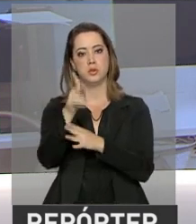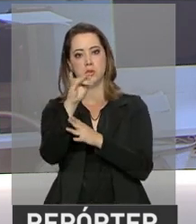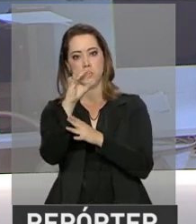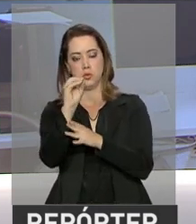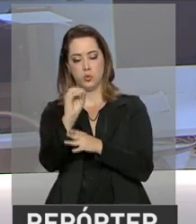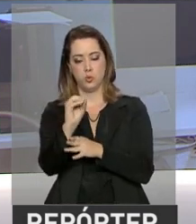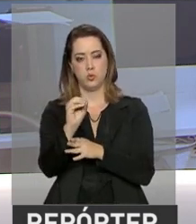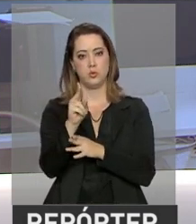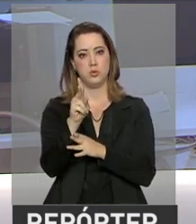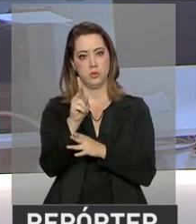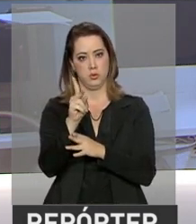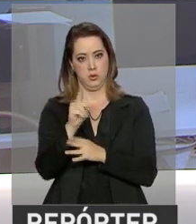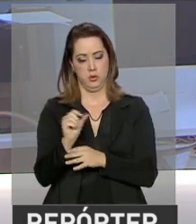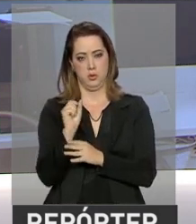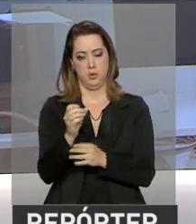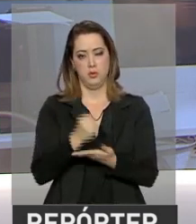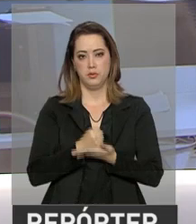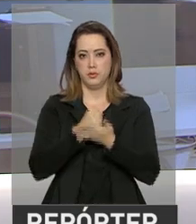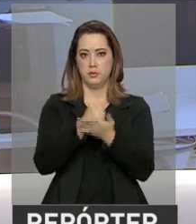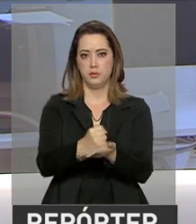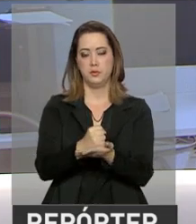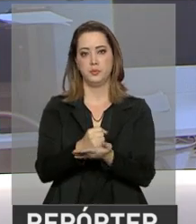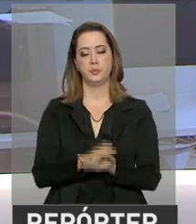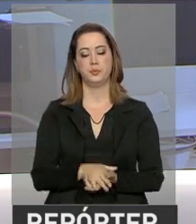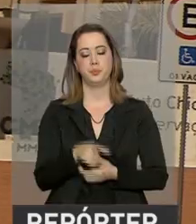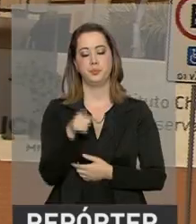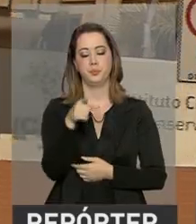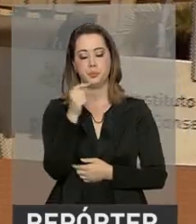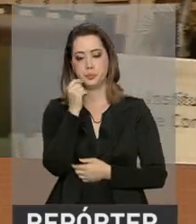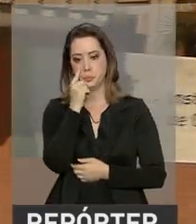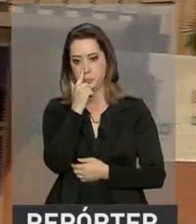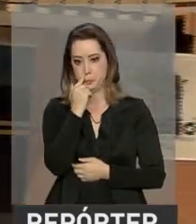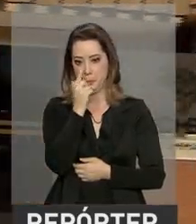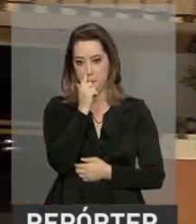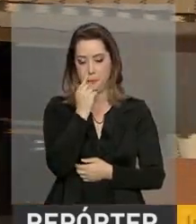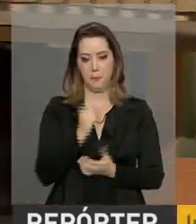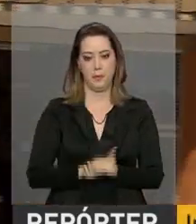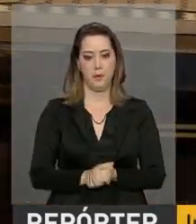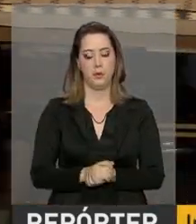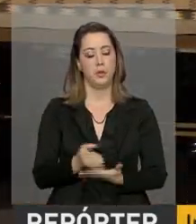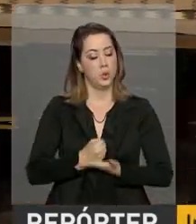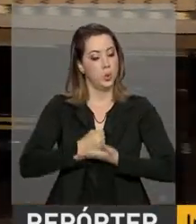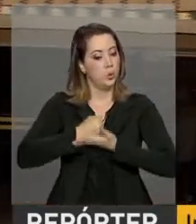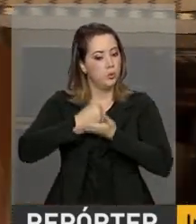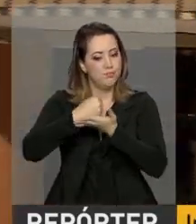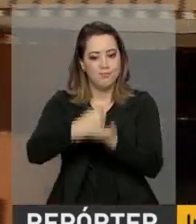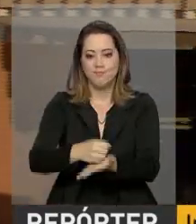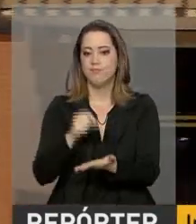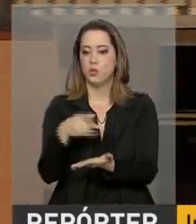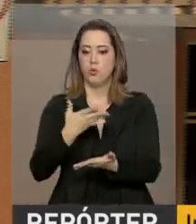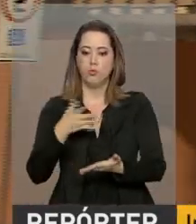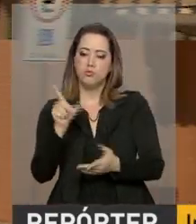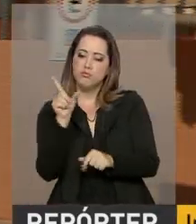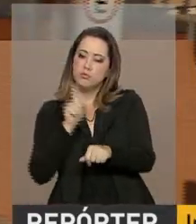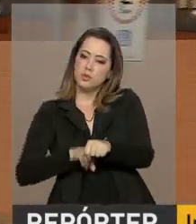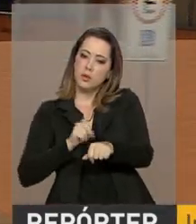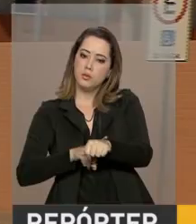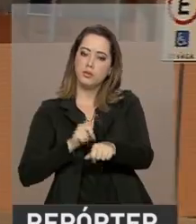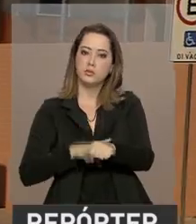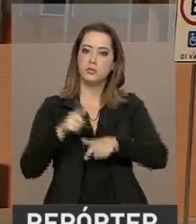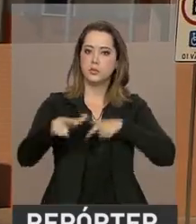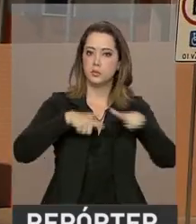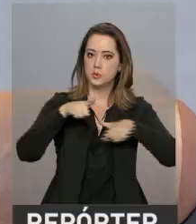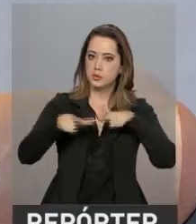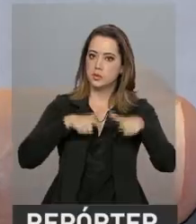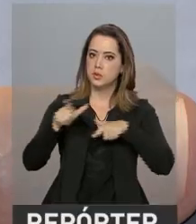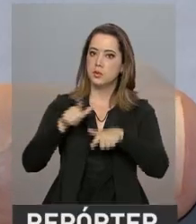oferece A reportagem é de Gabriela Noronha doar parte do seu tempo trabalho e talento para melhorar a vida